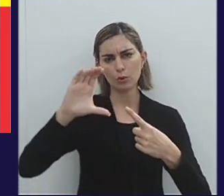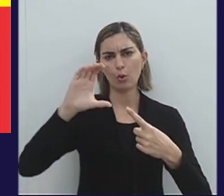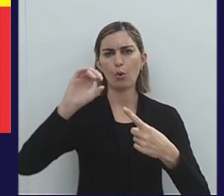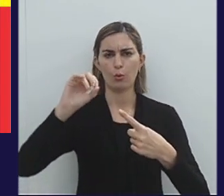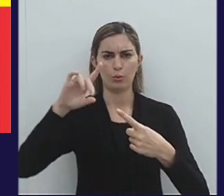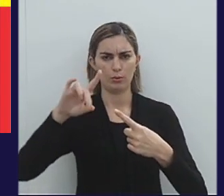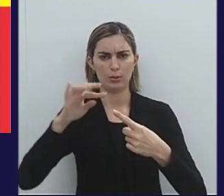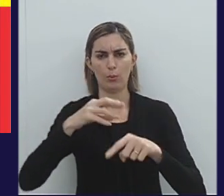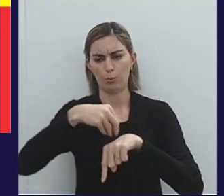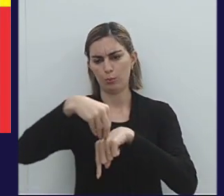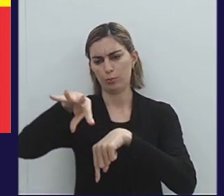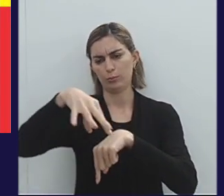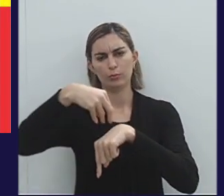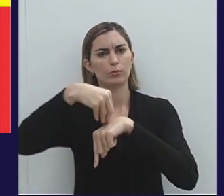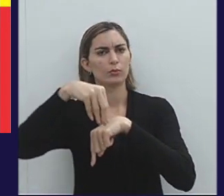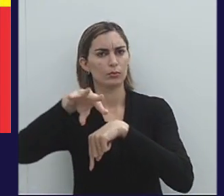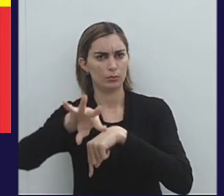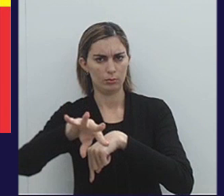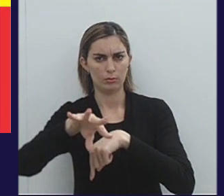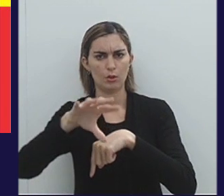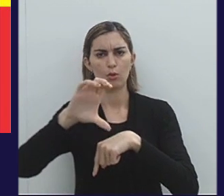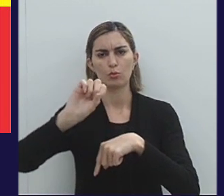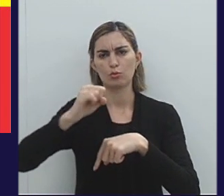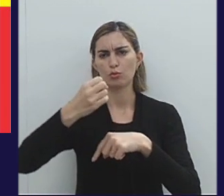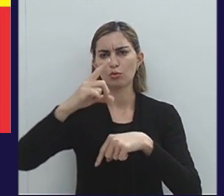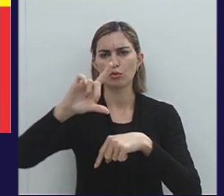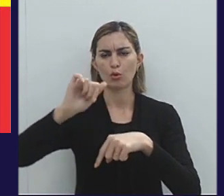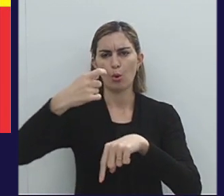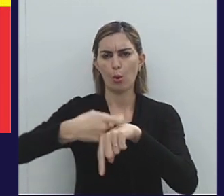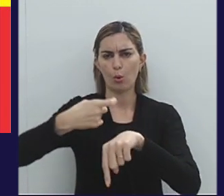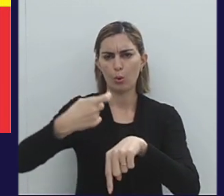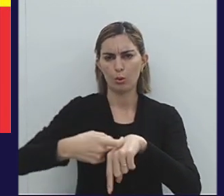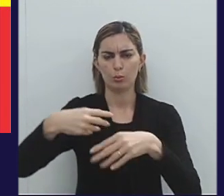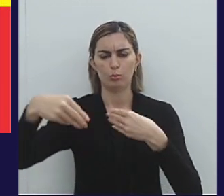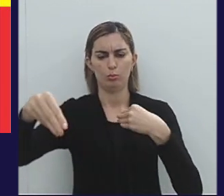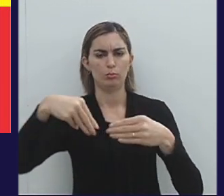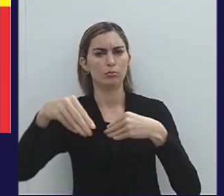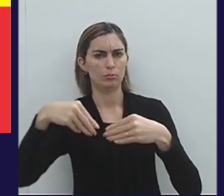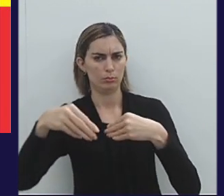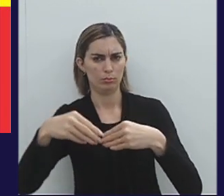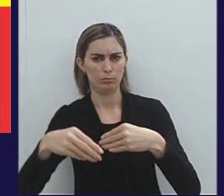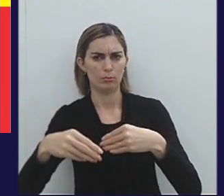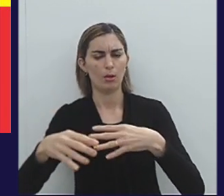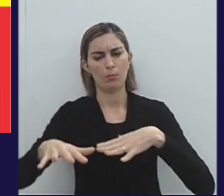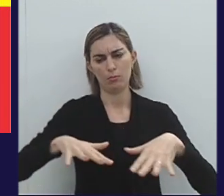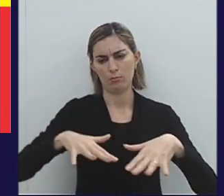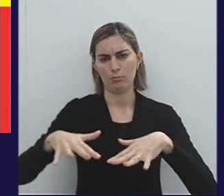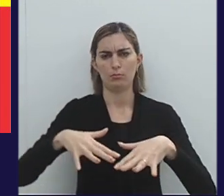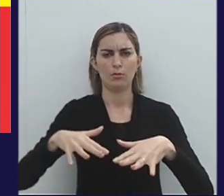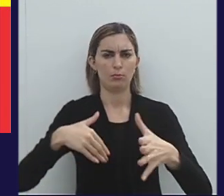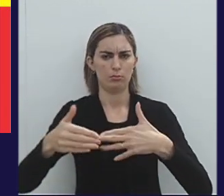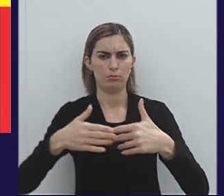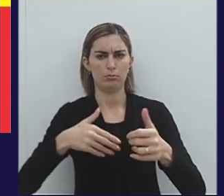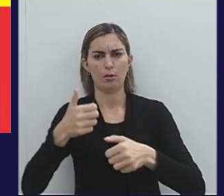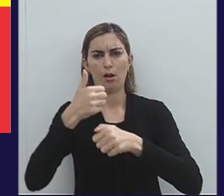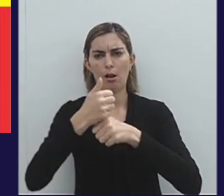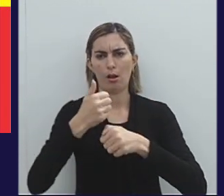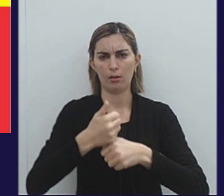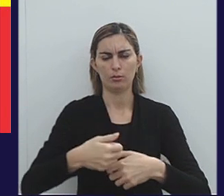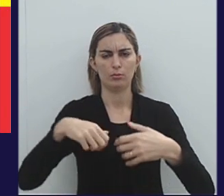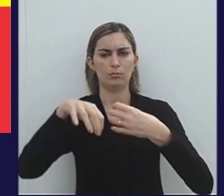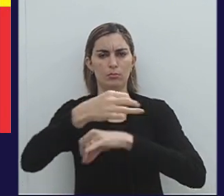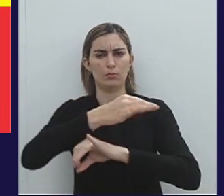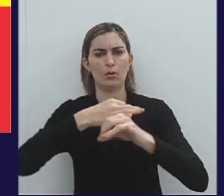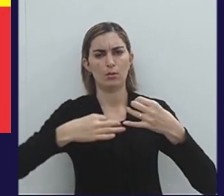realidade, vai ser a transferência em sólidos ou líquidos estacionados devido ao movimento aleatório de átomos